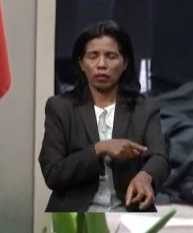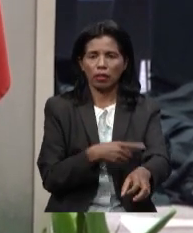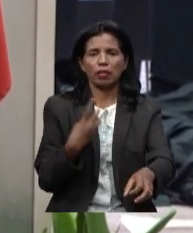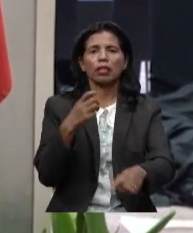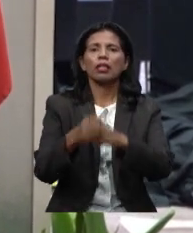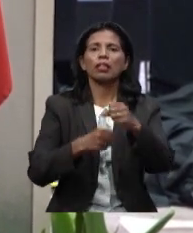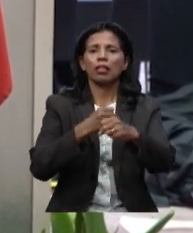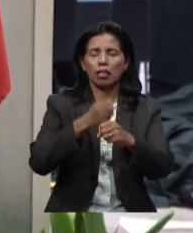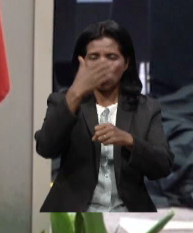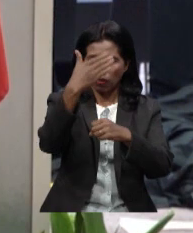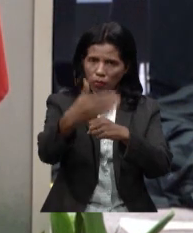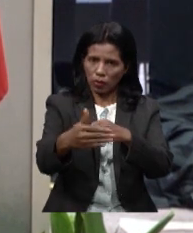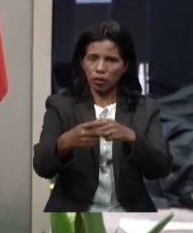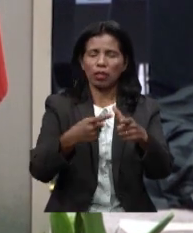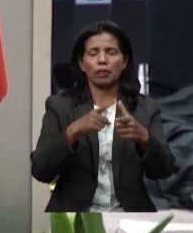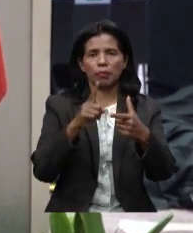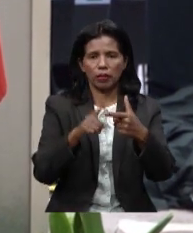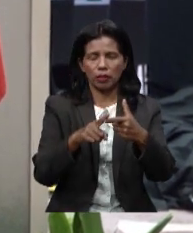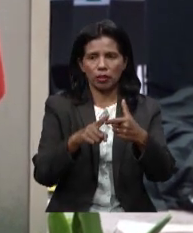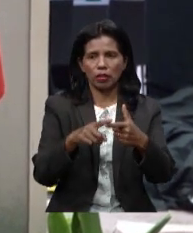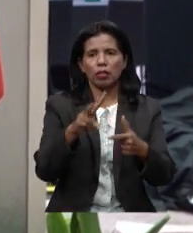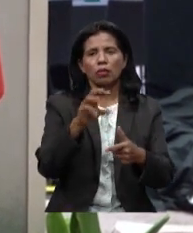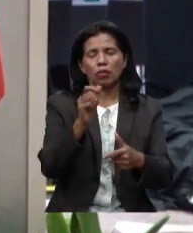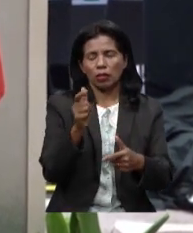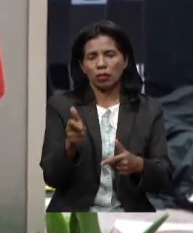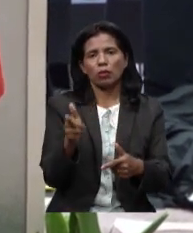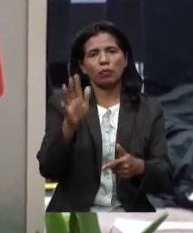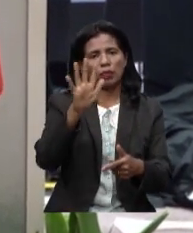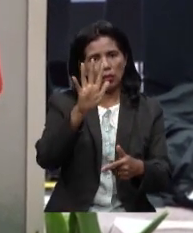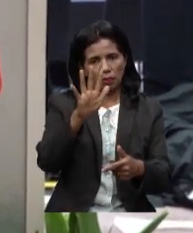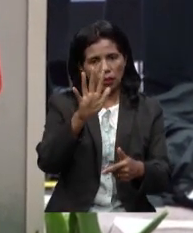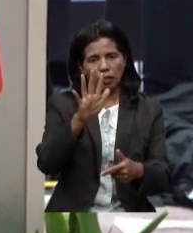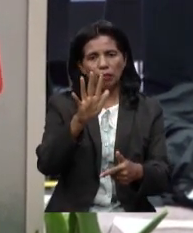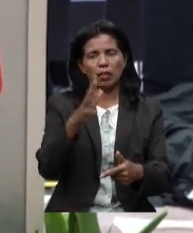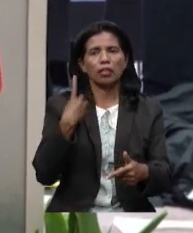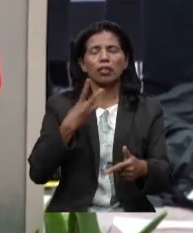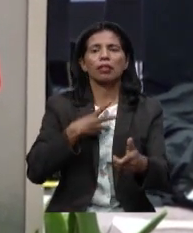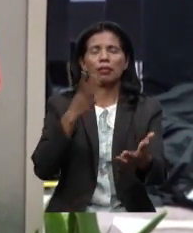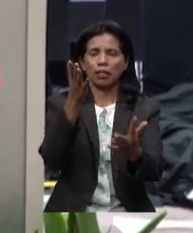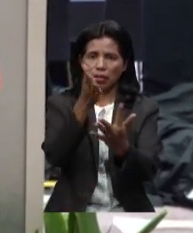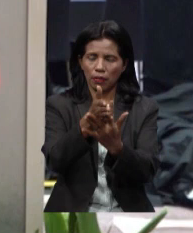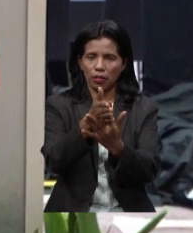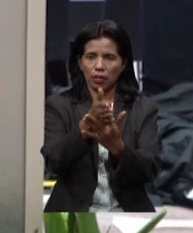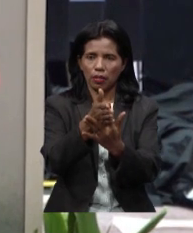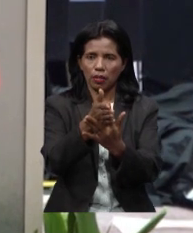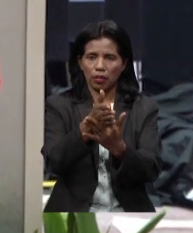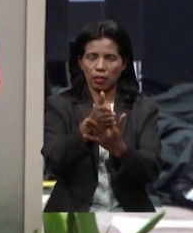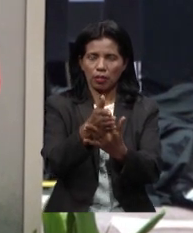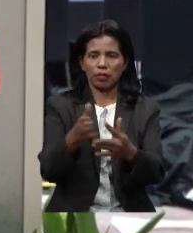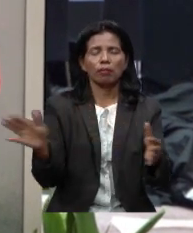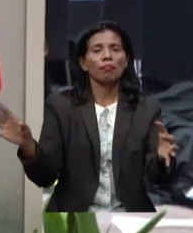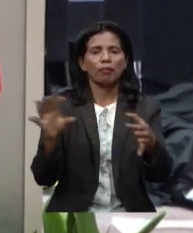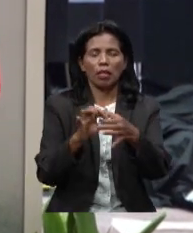tina oin ka o depois massimo 2025 e tabela na ba nessa full member